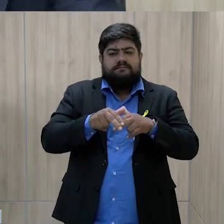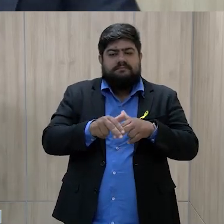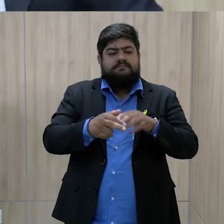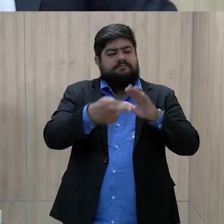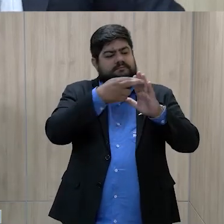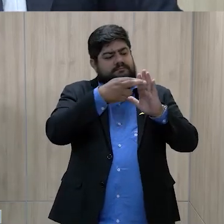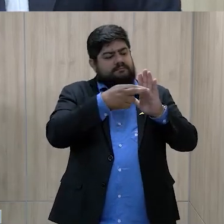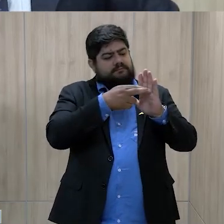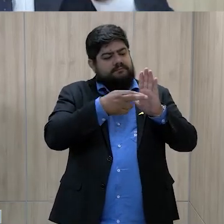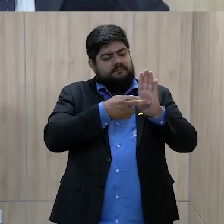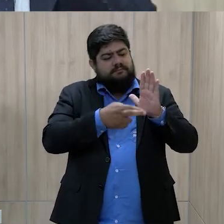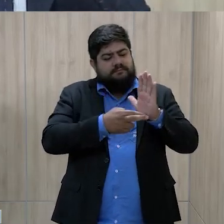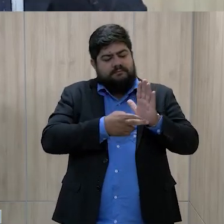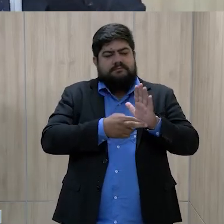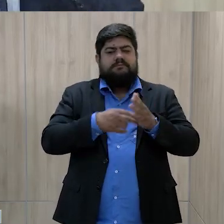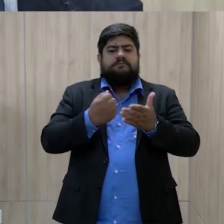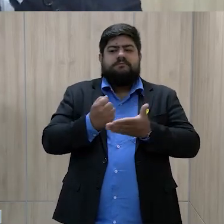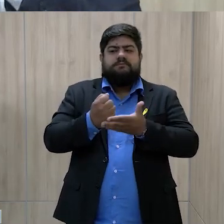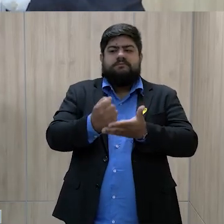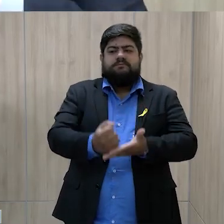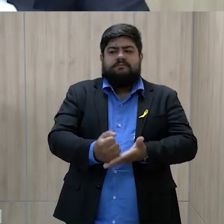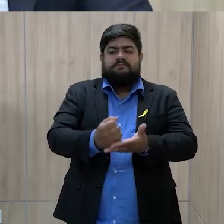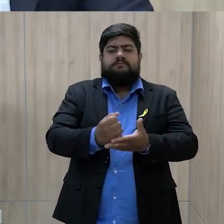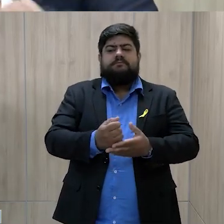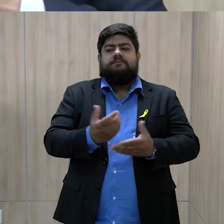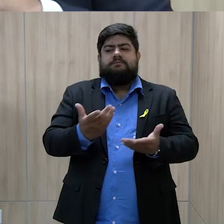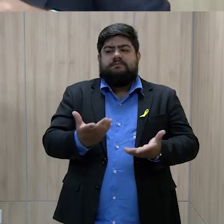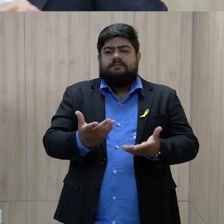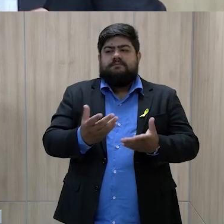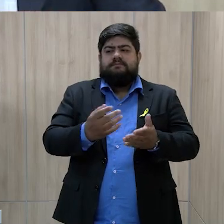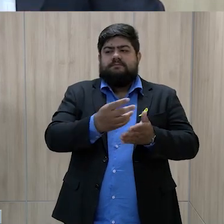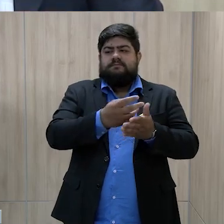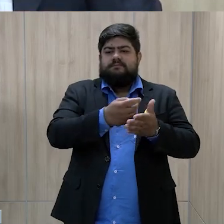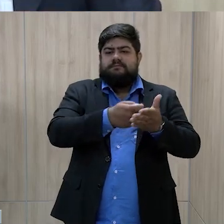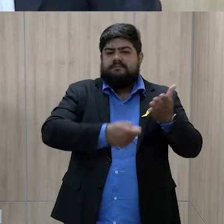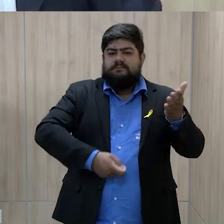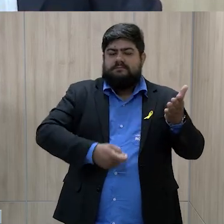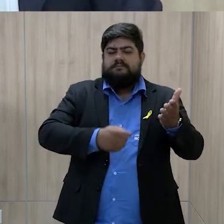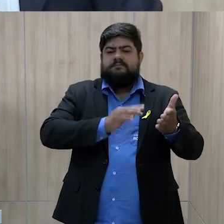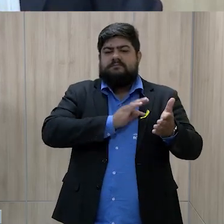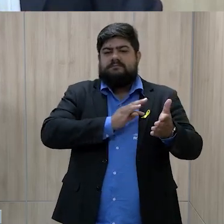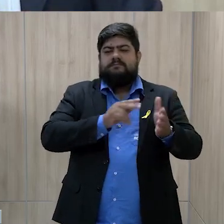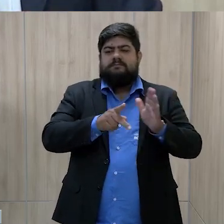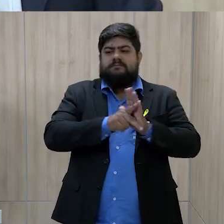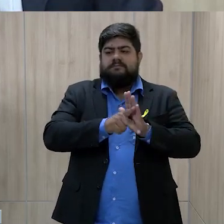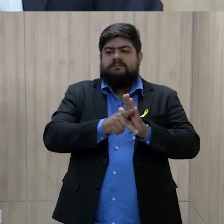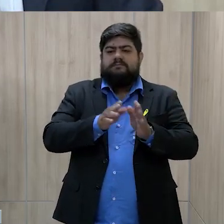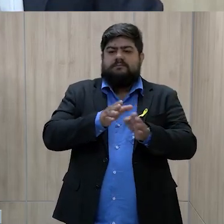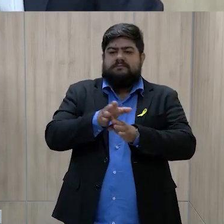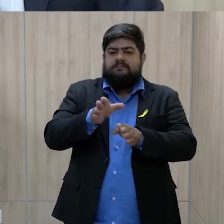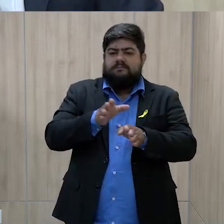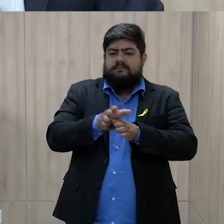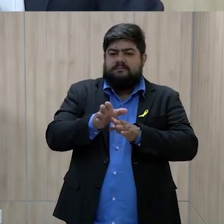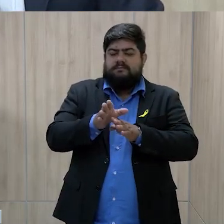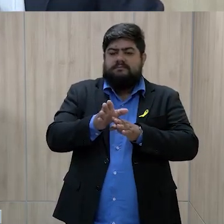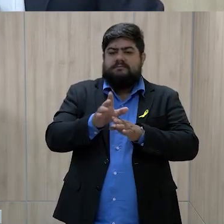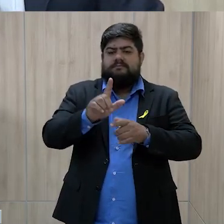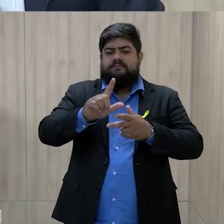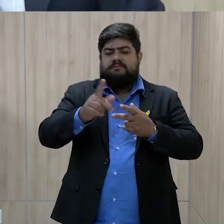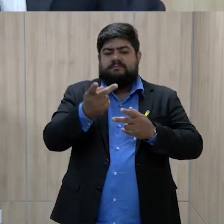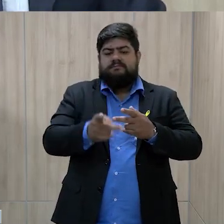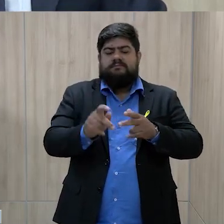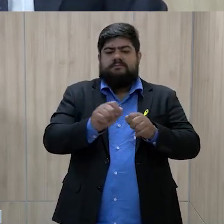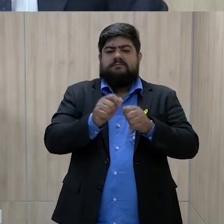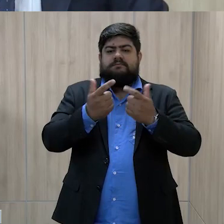com base nessas normas e com o apoio na nota técnica número 15 de 2023 emitida pela consultoria Legislativa